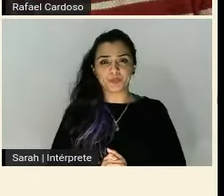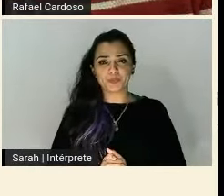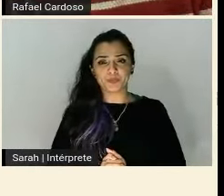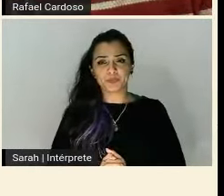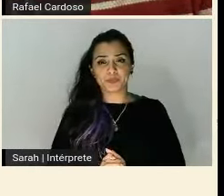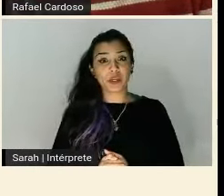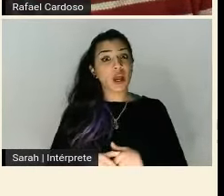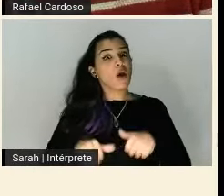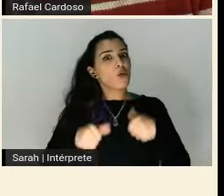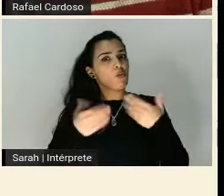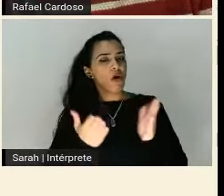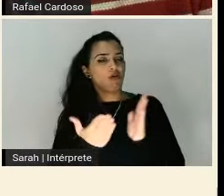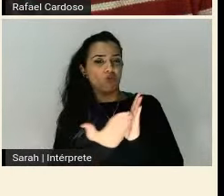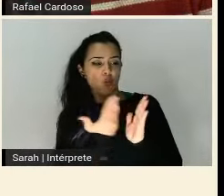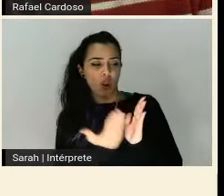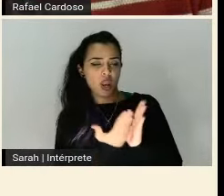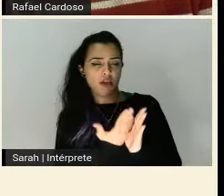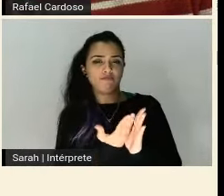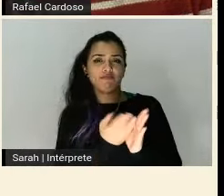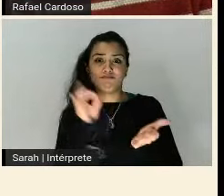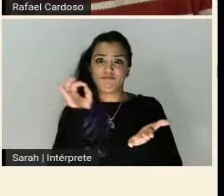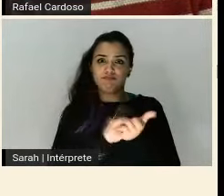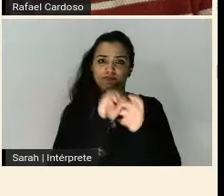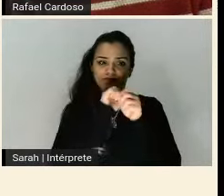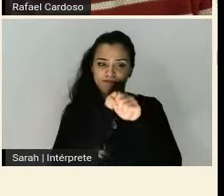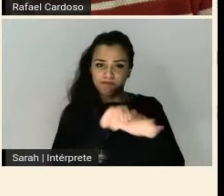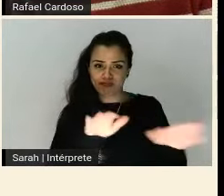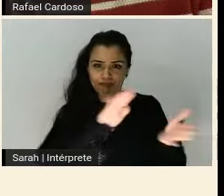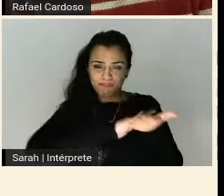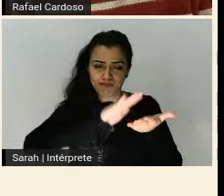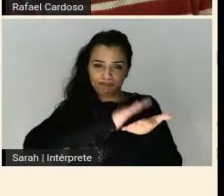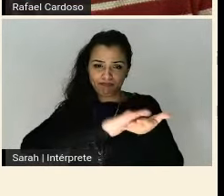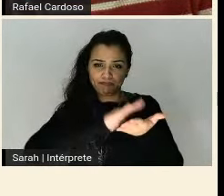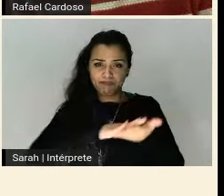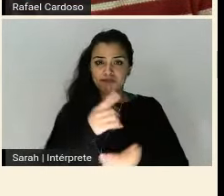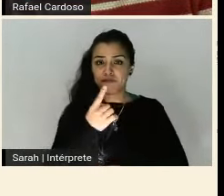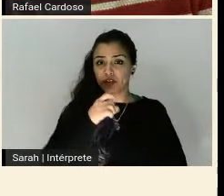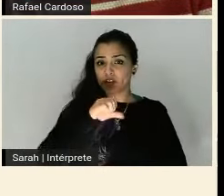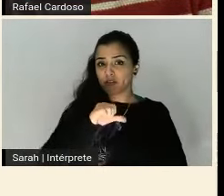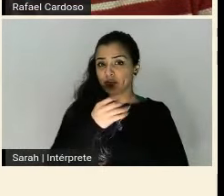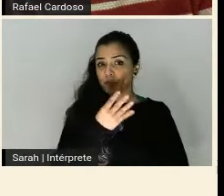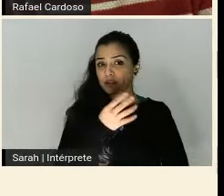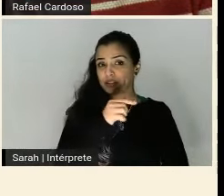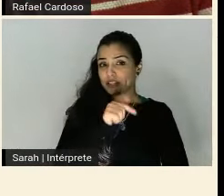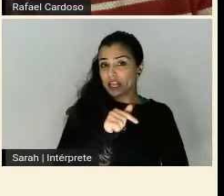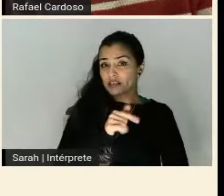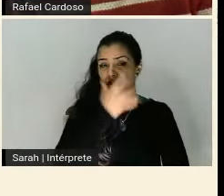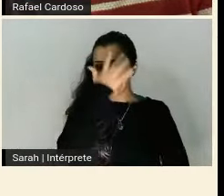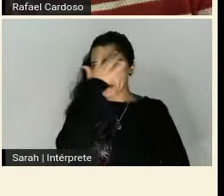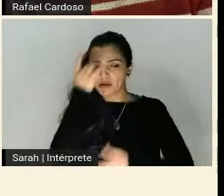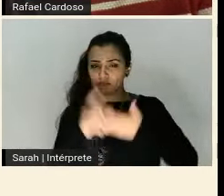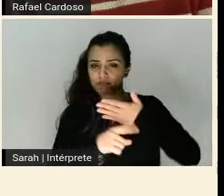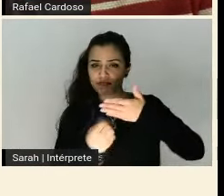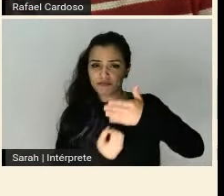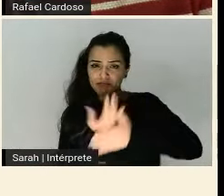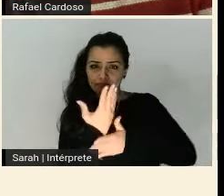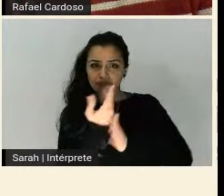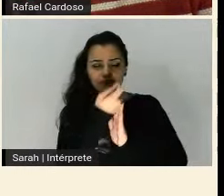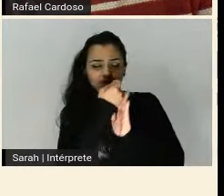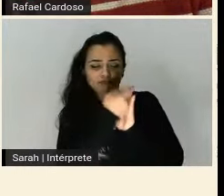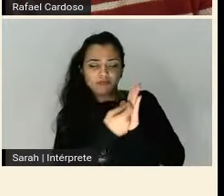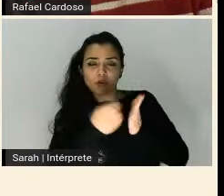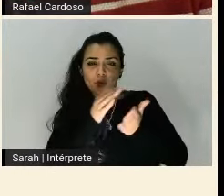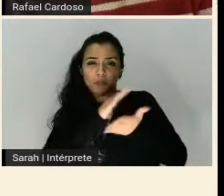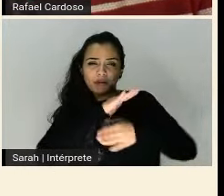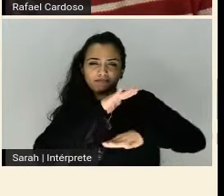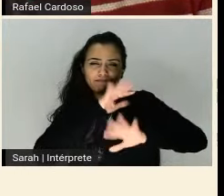saiu, finalmente, em 1947, o autor teve o cuidado de inserir uma advertência datando sua escrita de dezembro